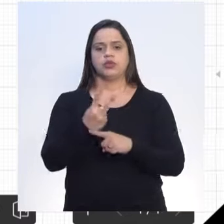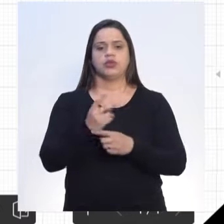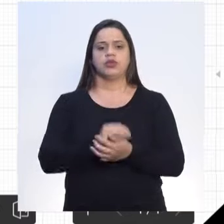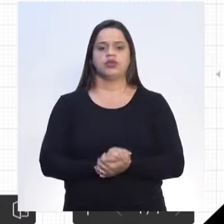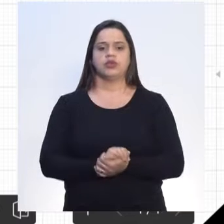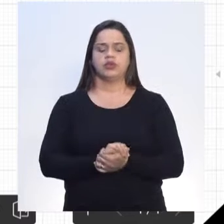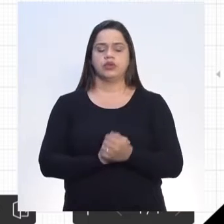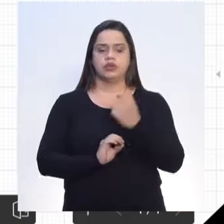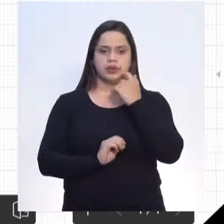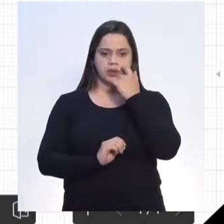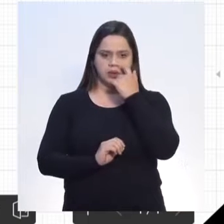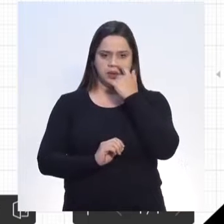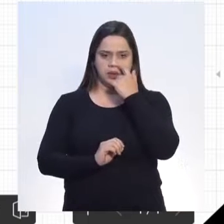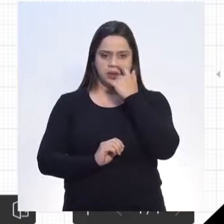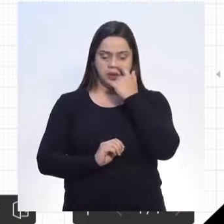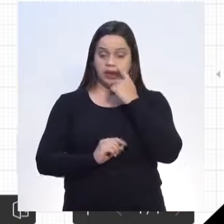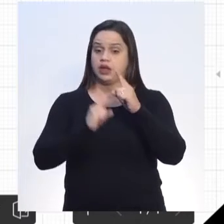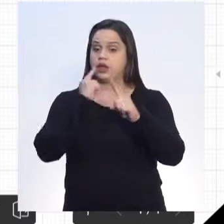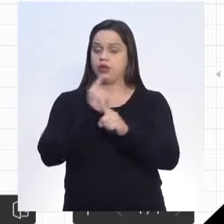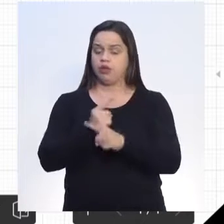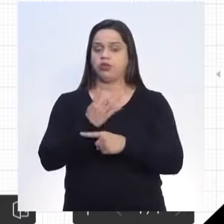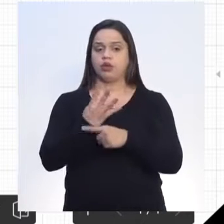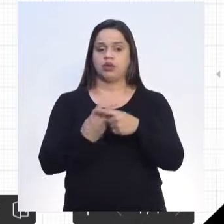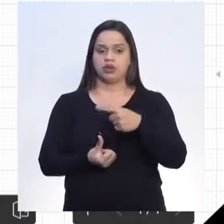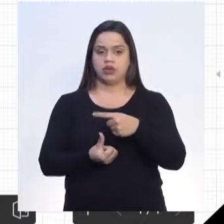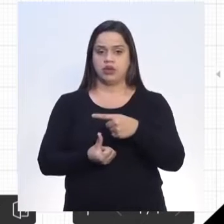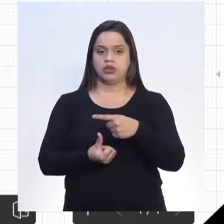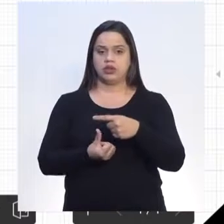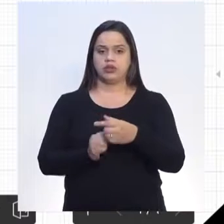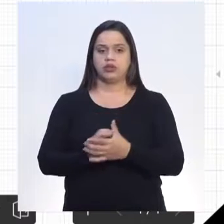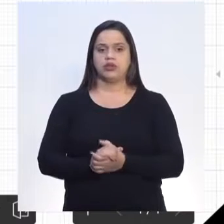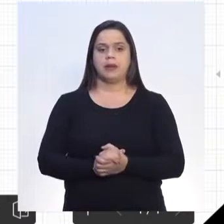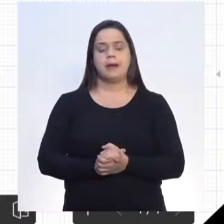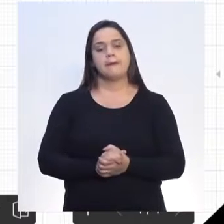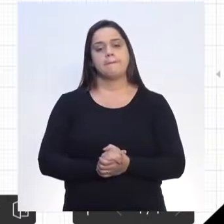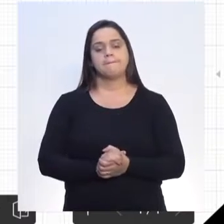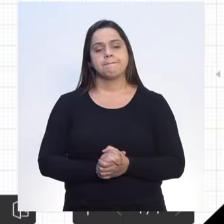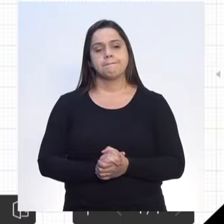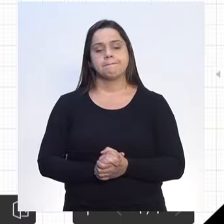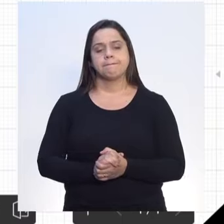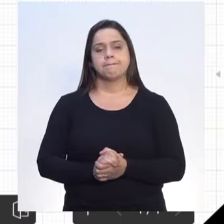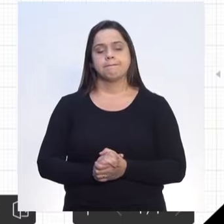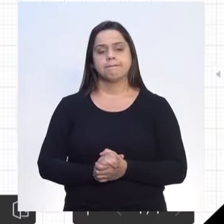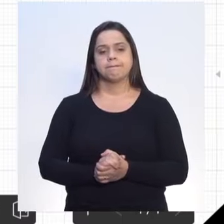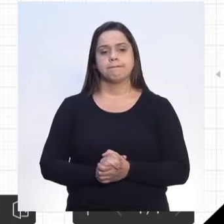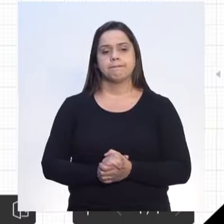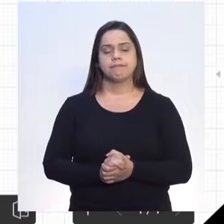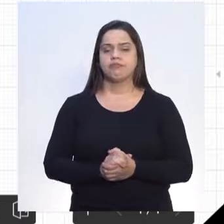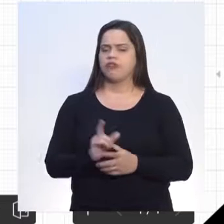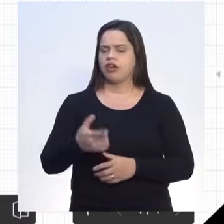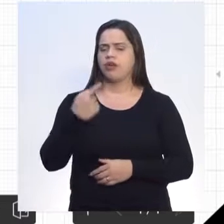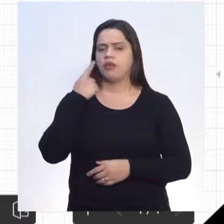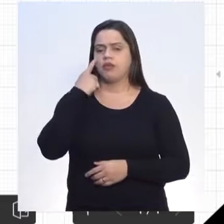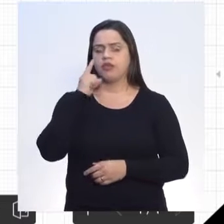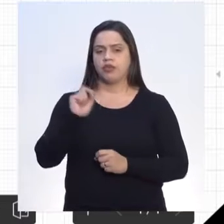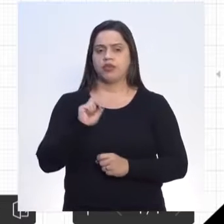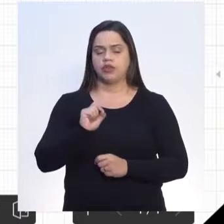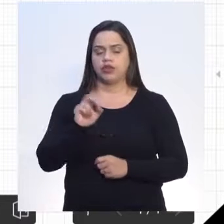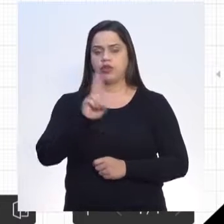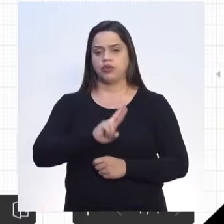encontro 4/6. E essa aqui se mantém. Beleza. Vamos usar a ideia da